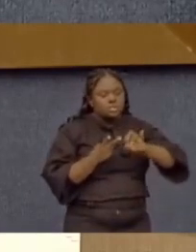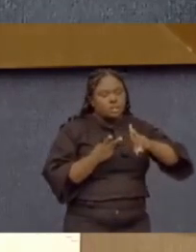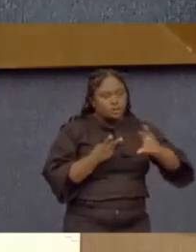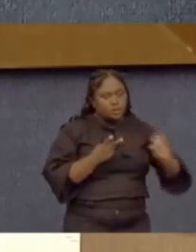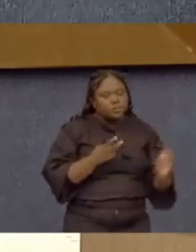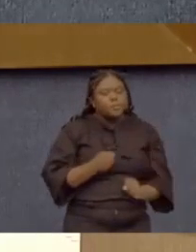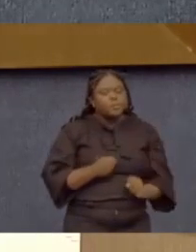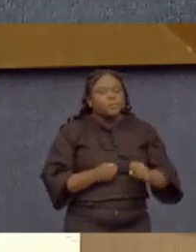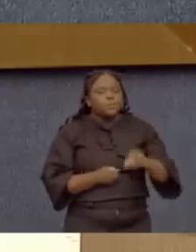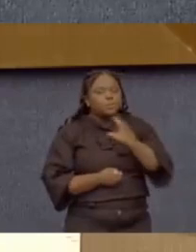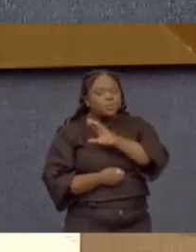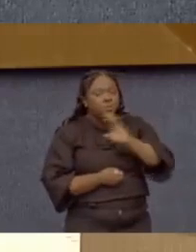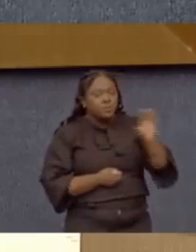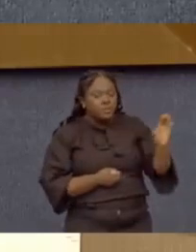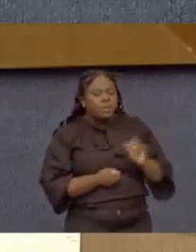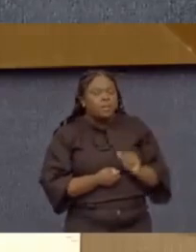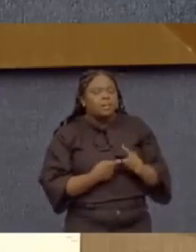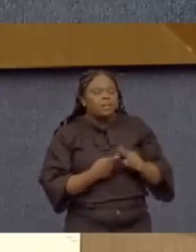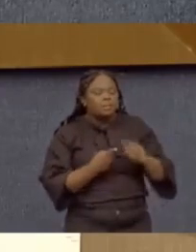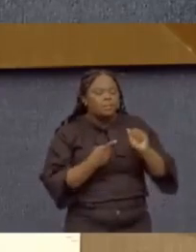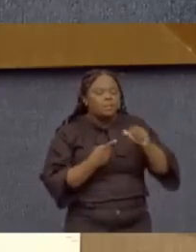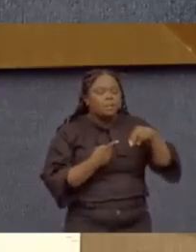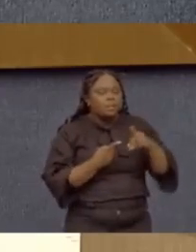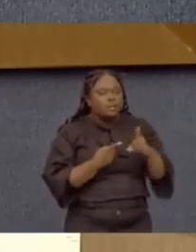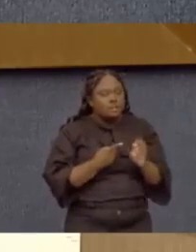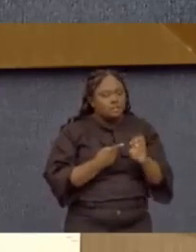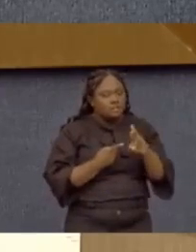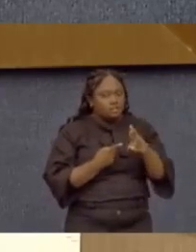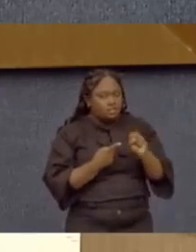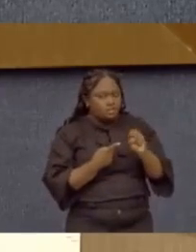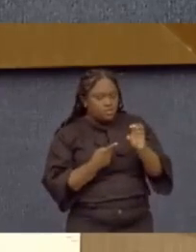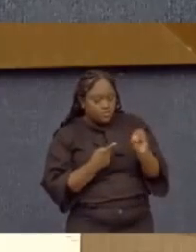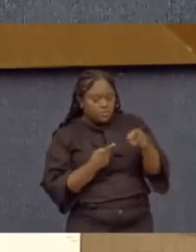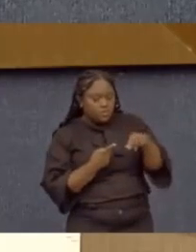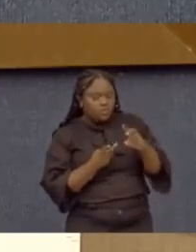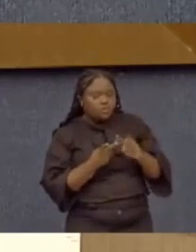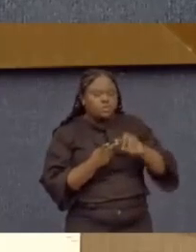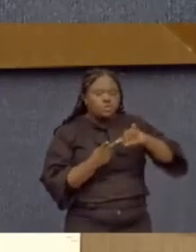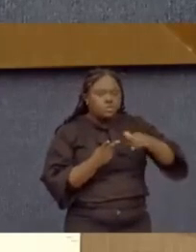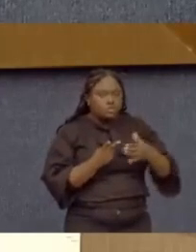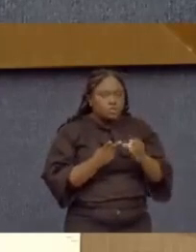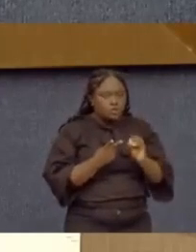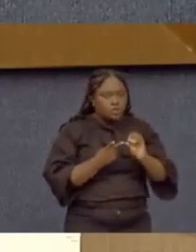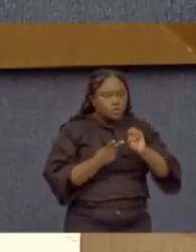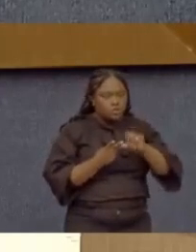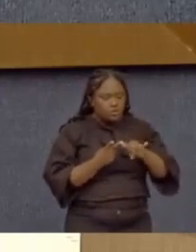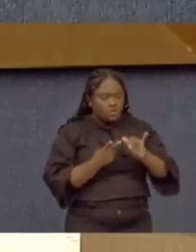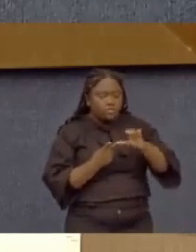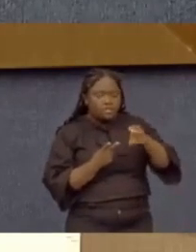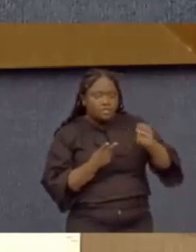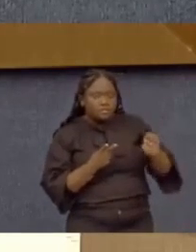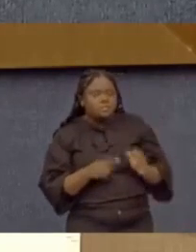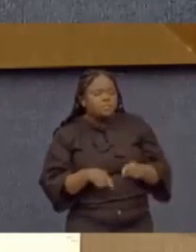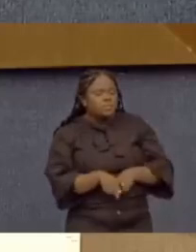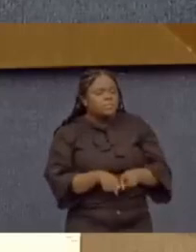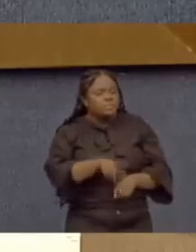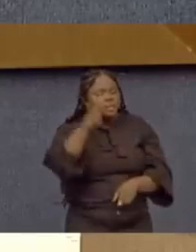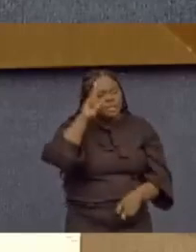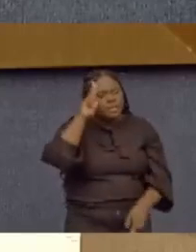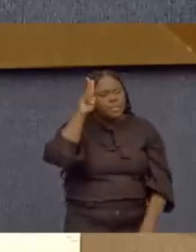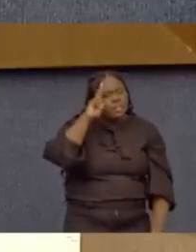presente, e minhas sobrinhas, Maria Eduarda e Yasmin. Neles eu também recordo os inúmeros tios,